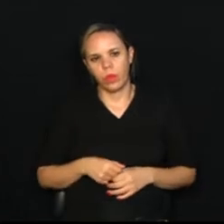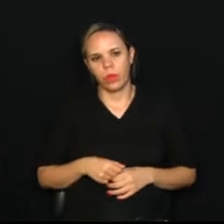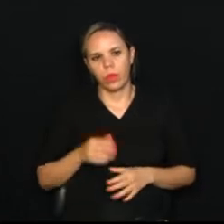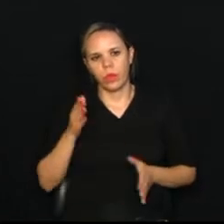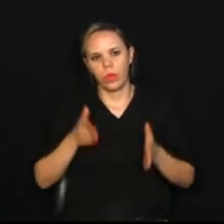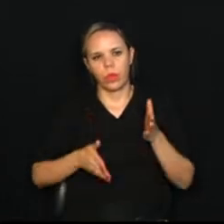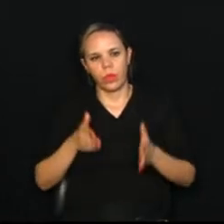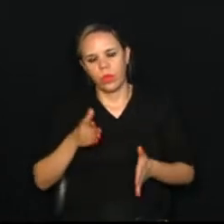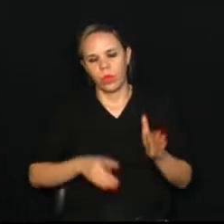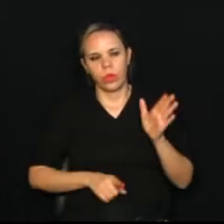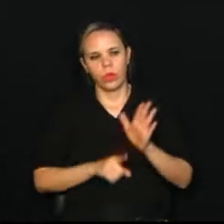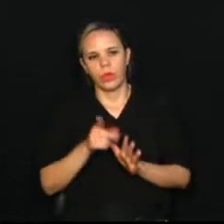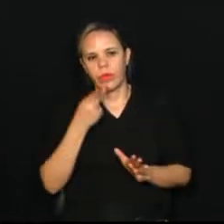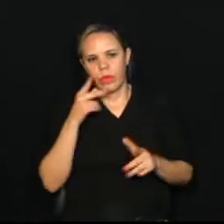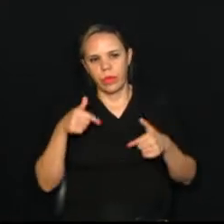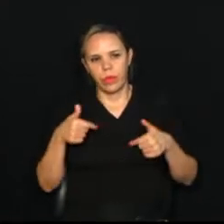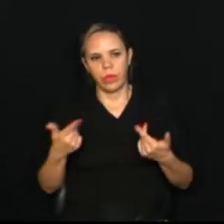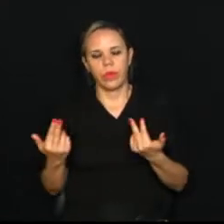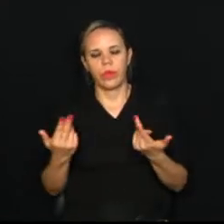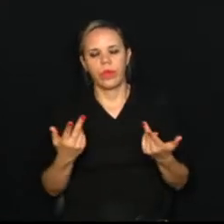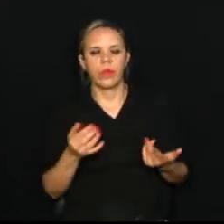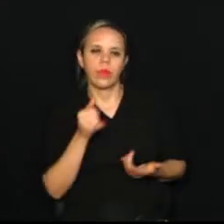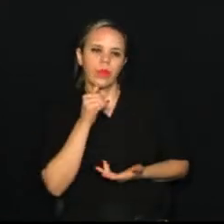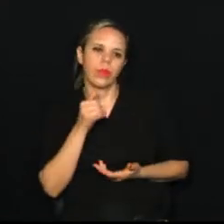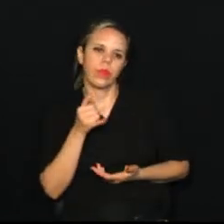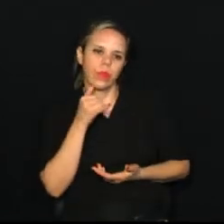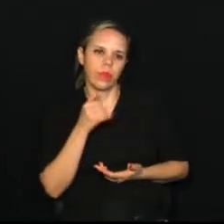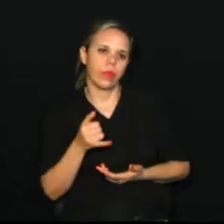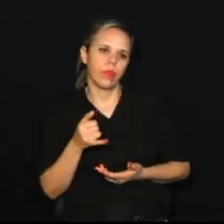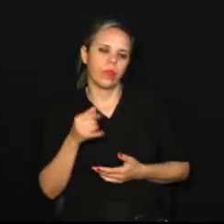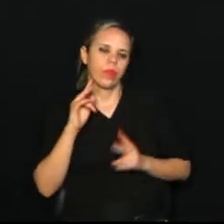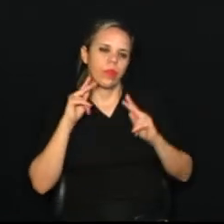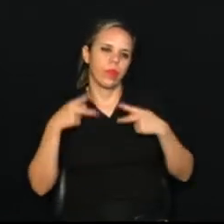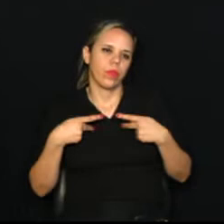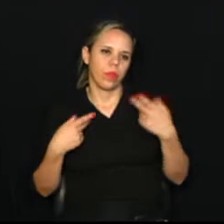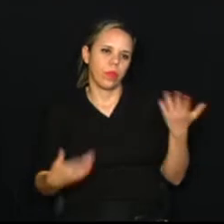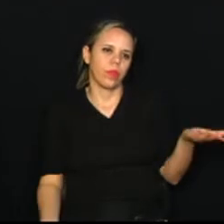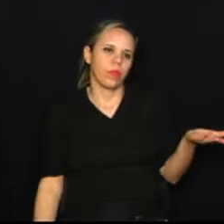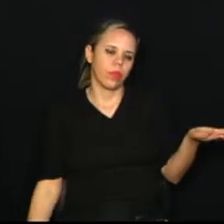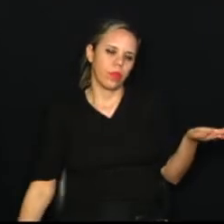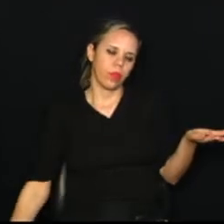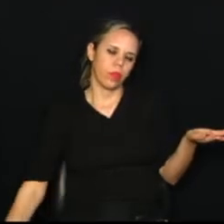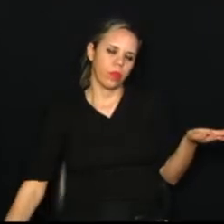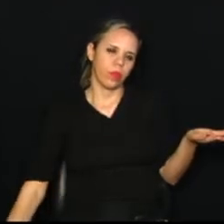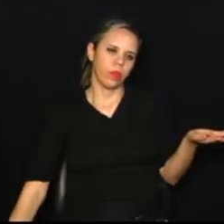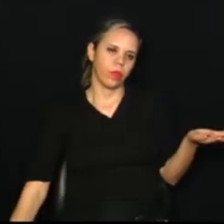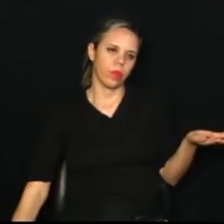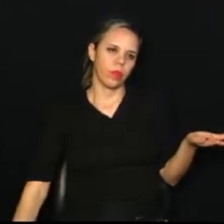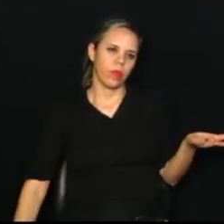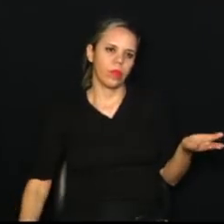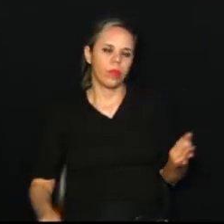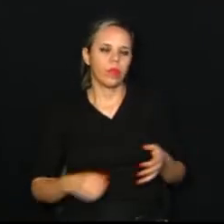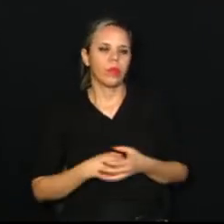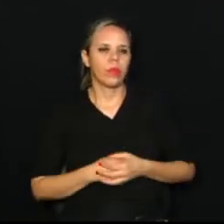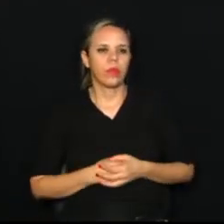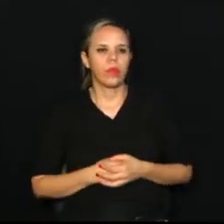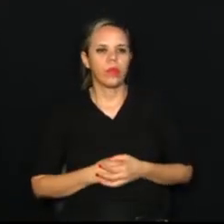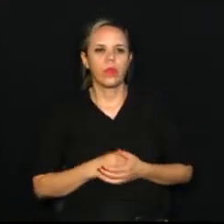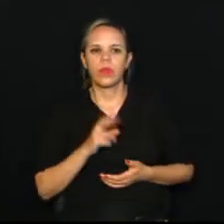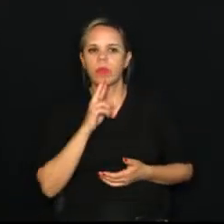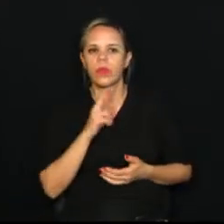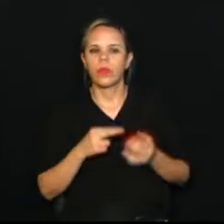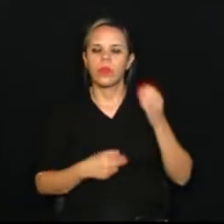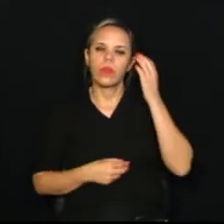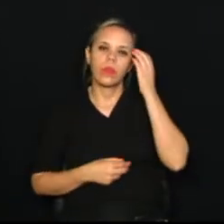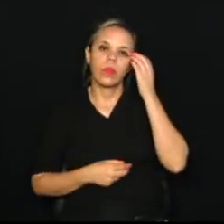o robô, ele atua como se fosse um ser humano. Ele é direcionado para responder